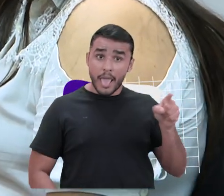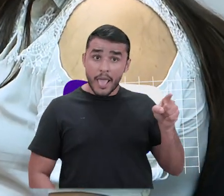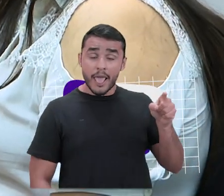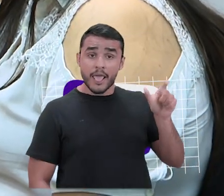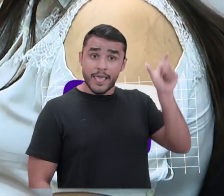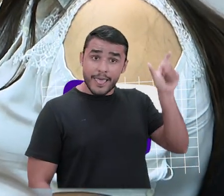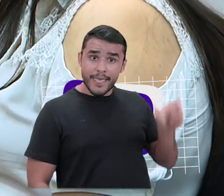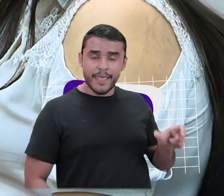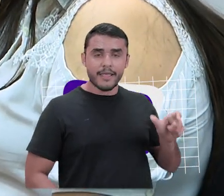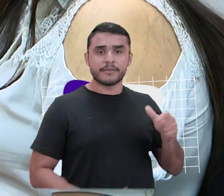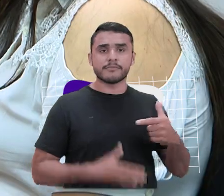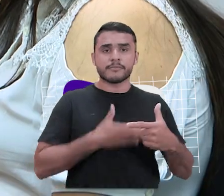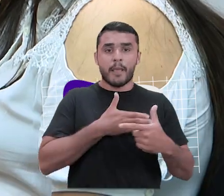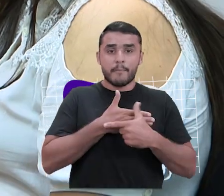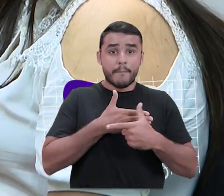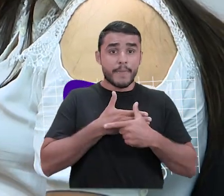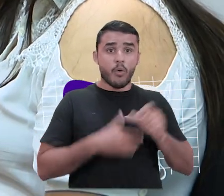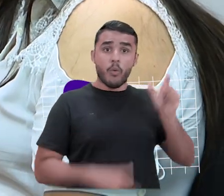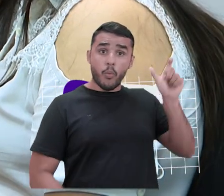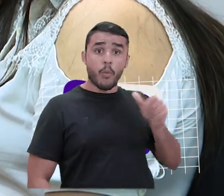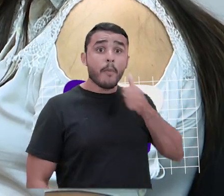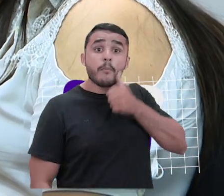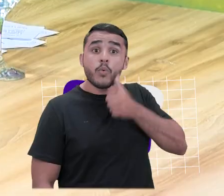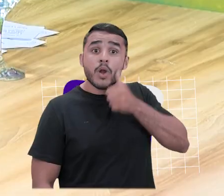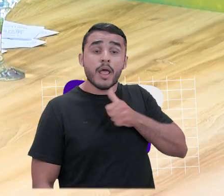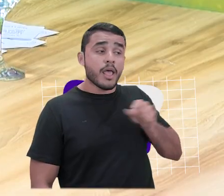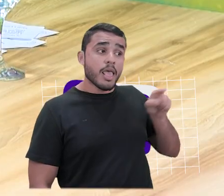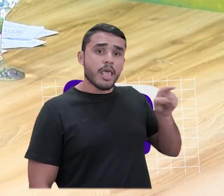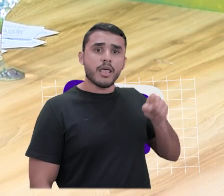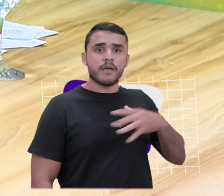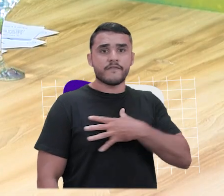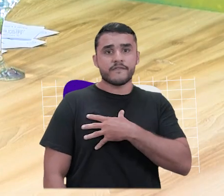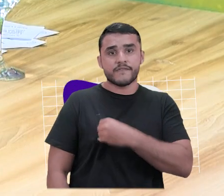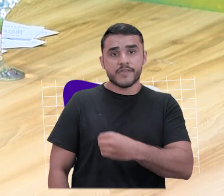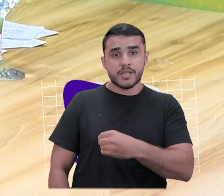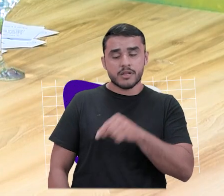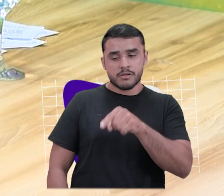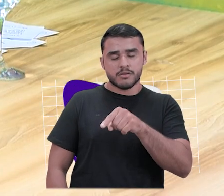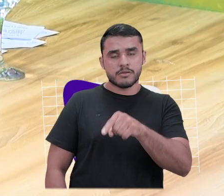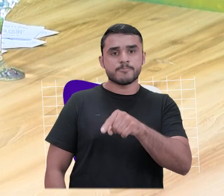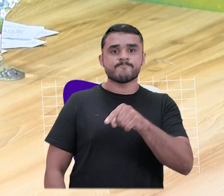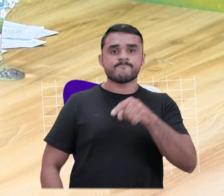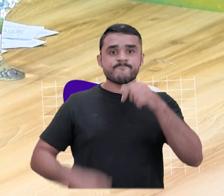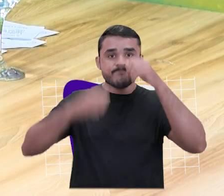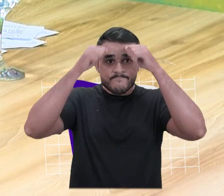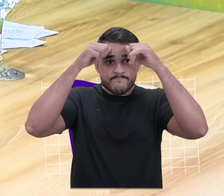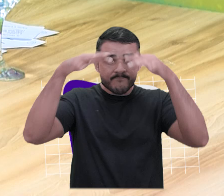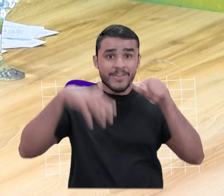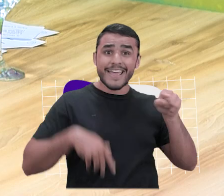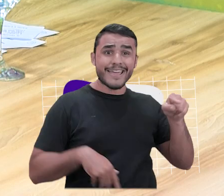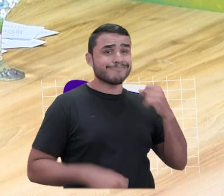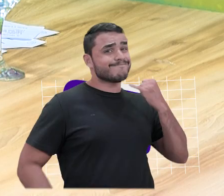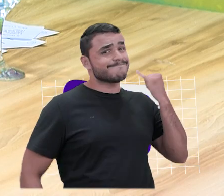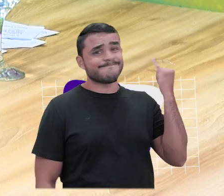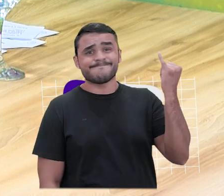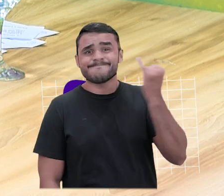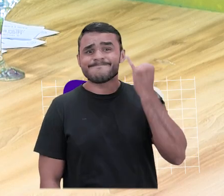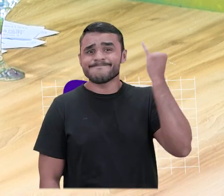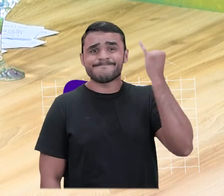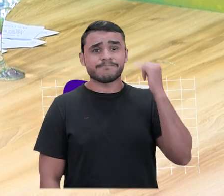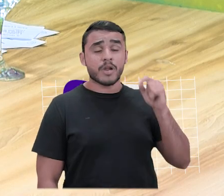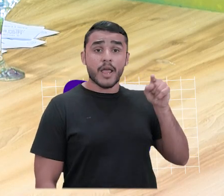nessa dimensão da feminilidade na questão do autismo. Ela é, assim, fundamental entender as